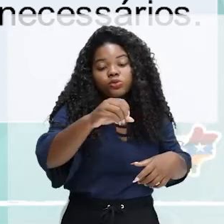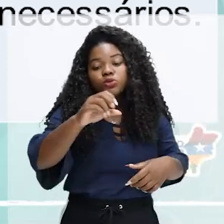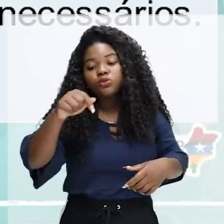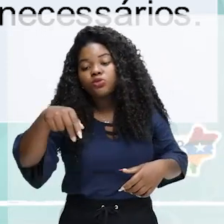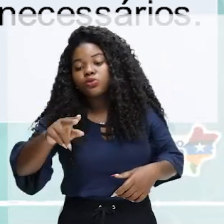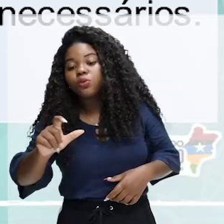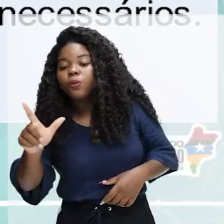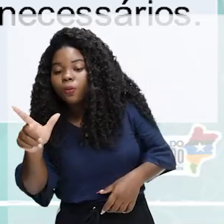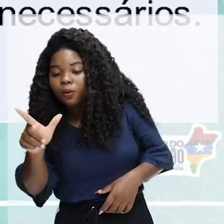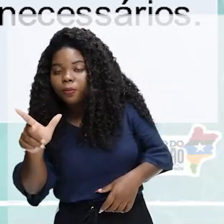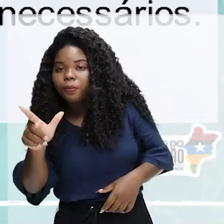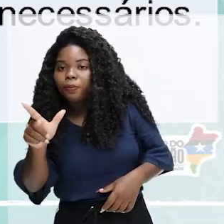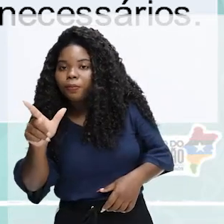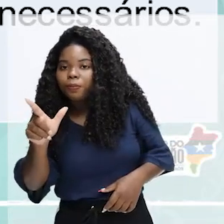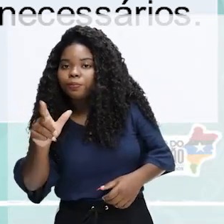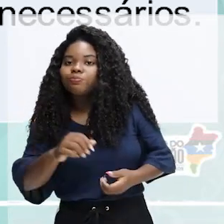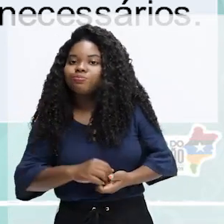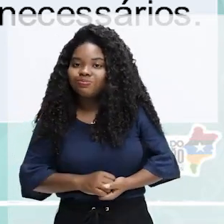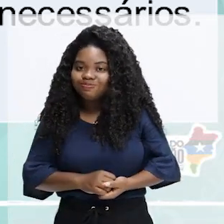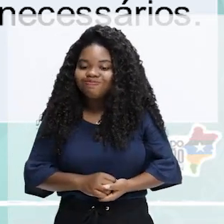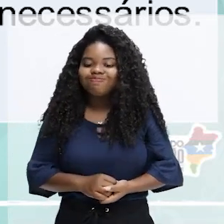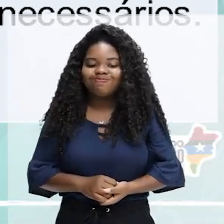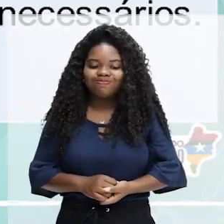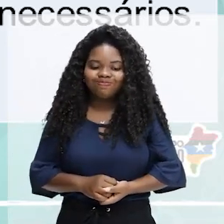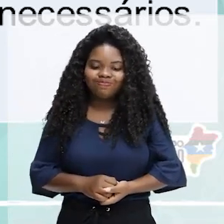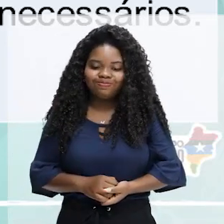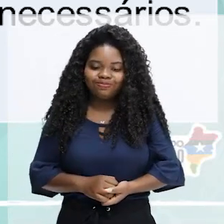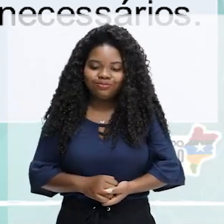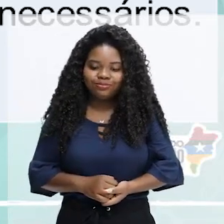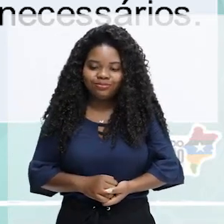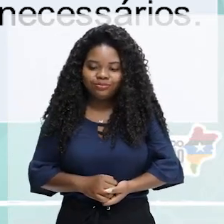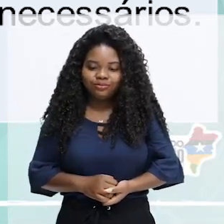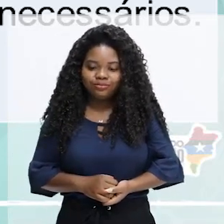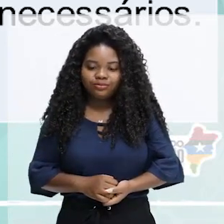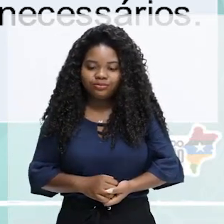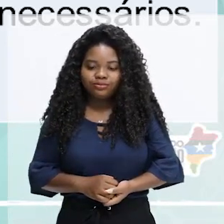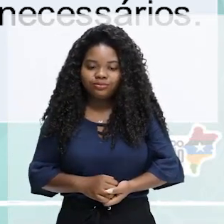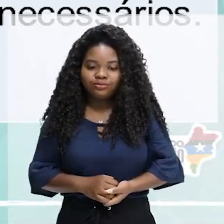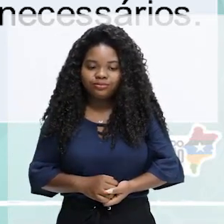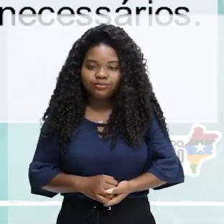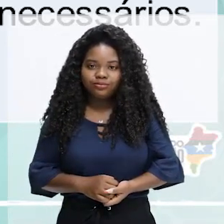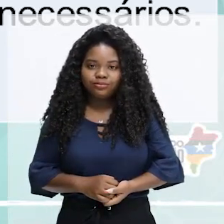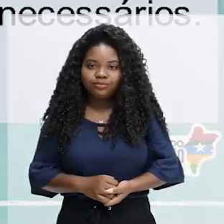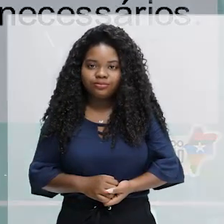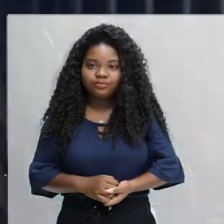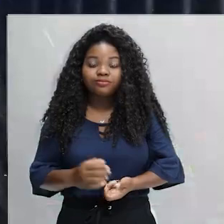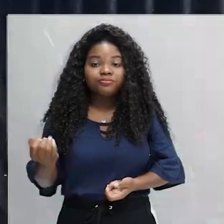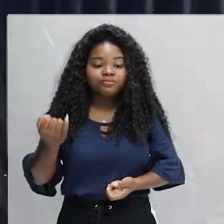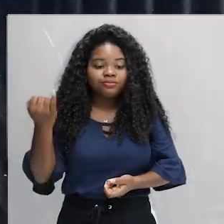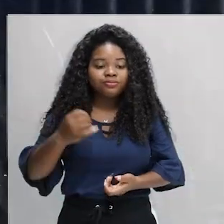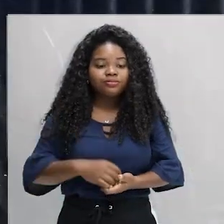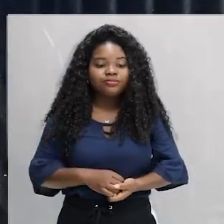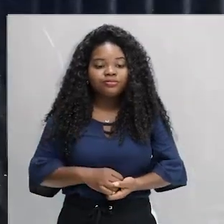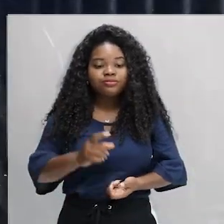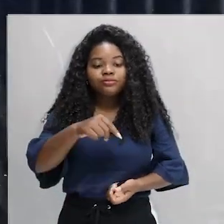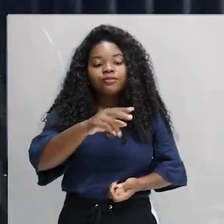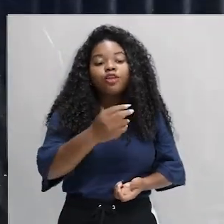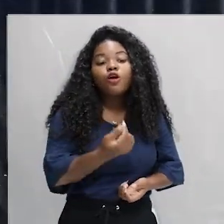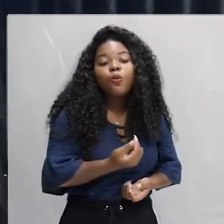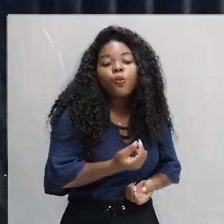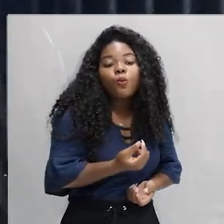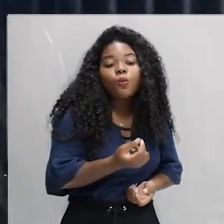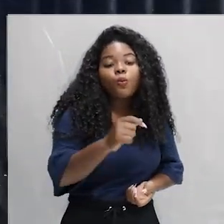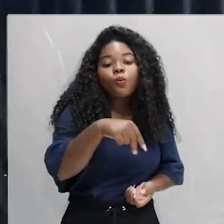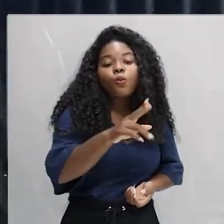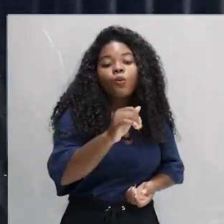No qual a miscigenação é a marca da formação do seu povo. Importante isso aí. Quanto?